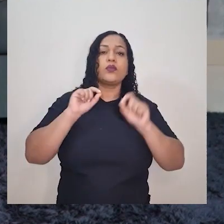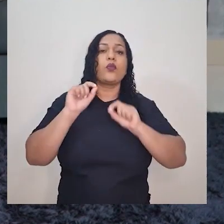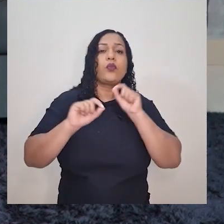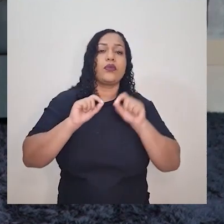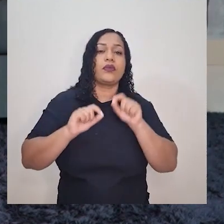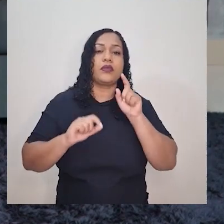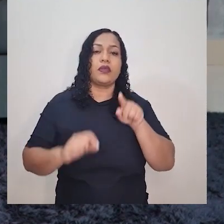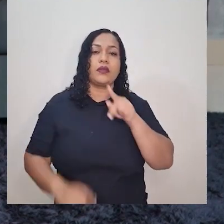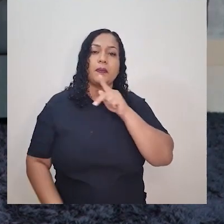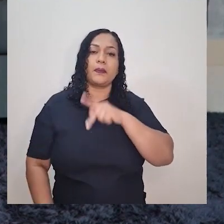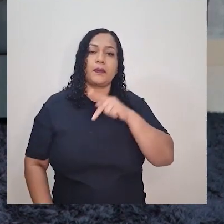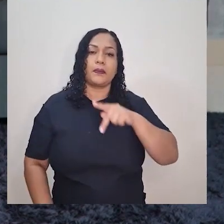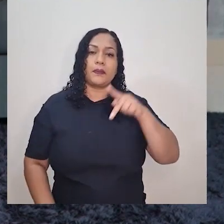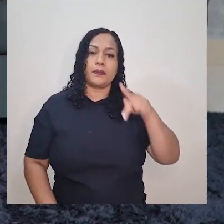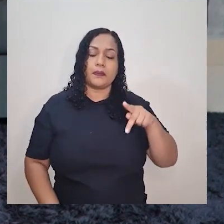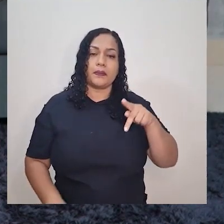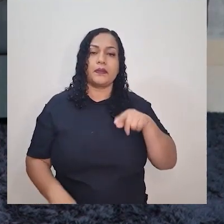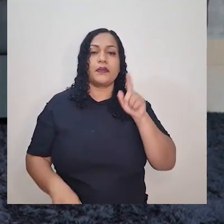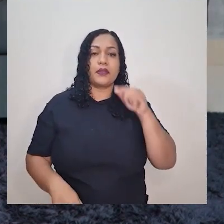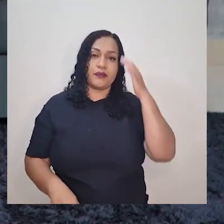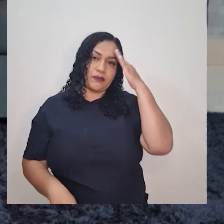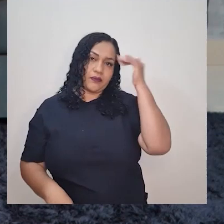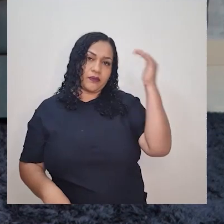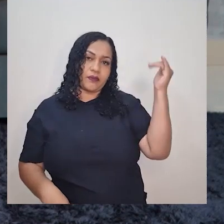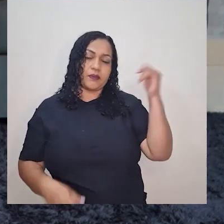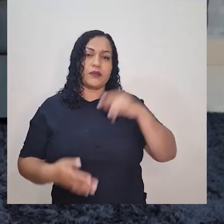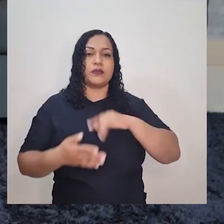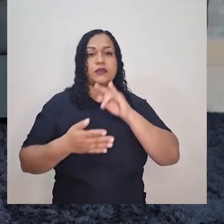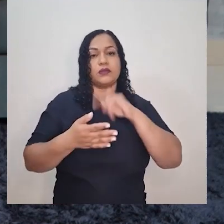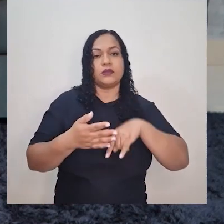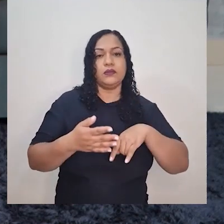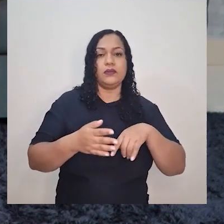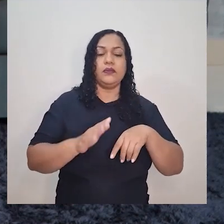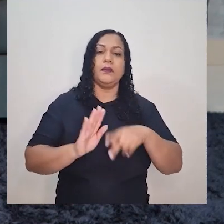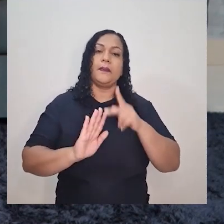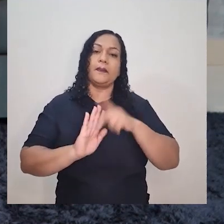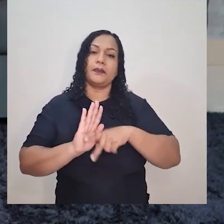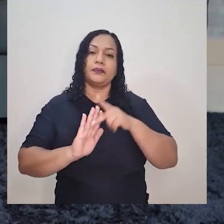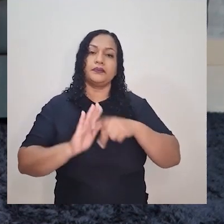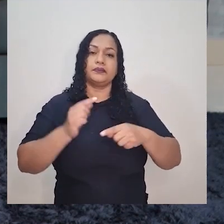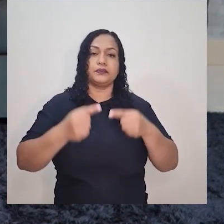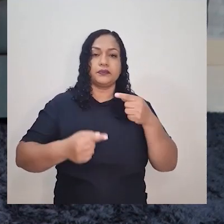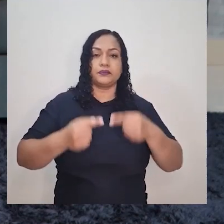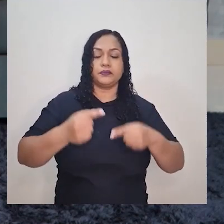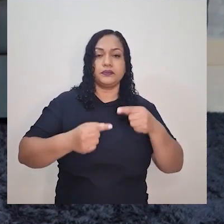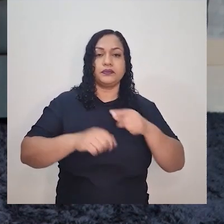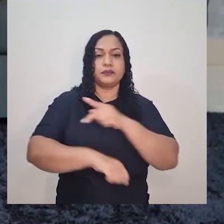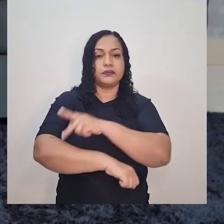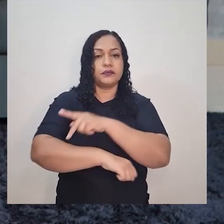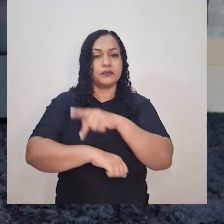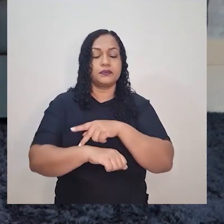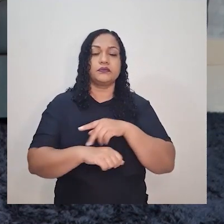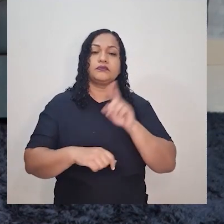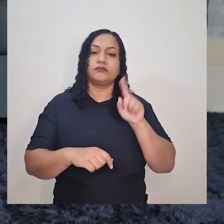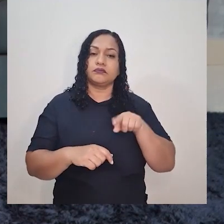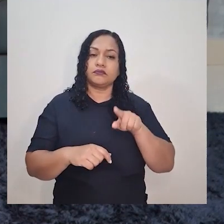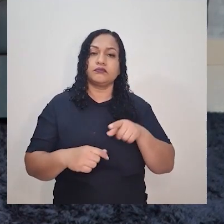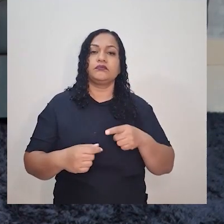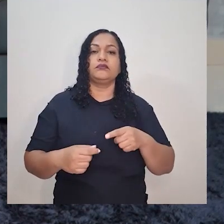PPP. Esse famoso documento, o Projeto Político-Pedagógico, que tem sido objeto de estudos